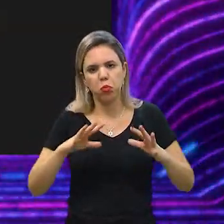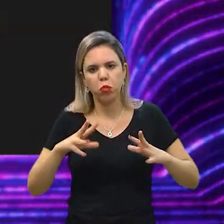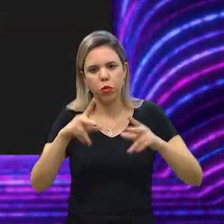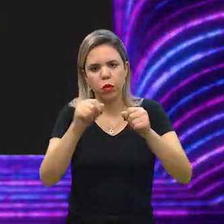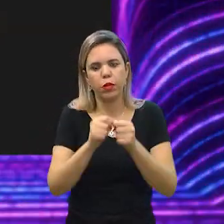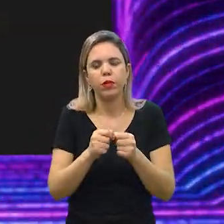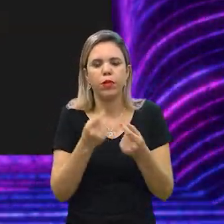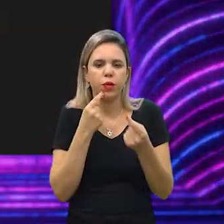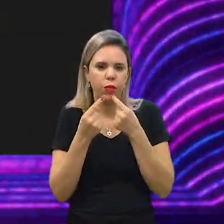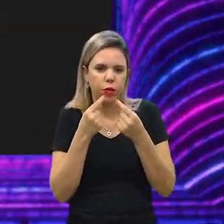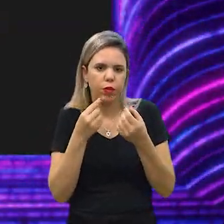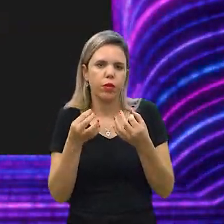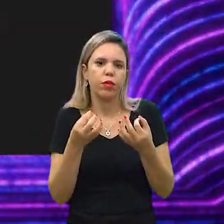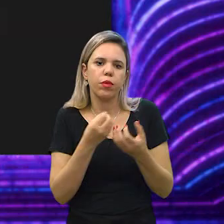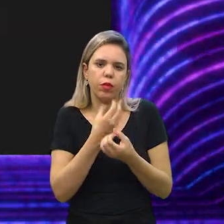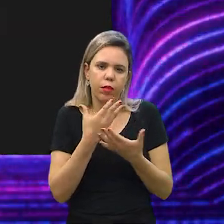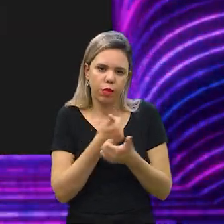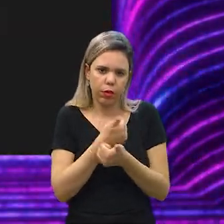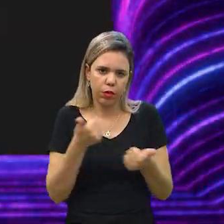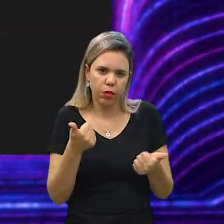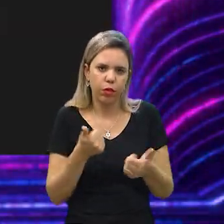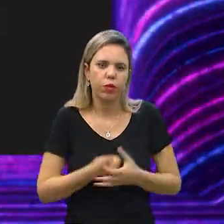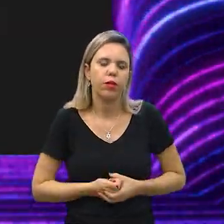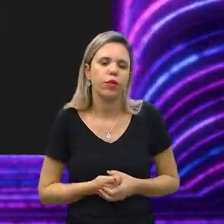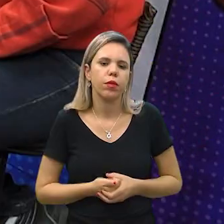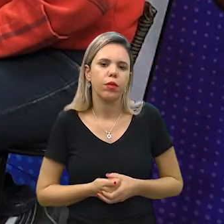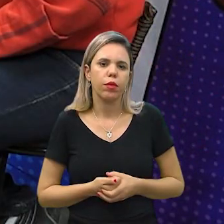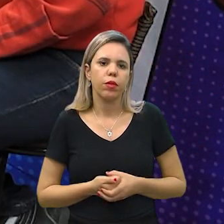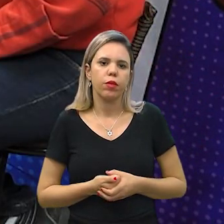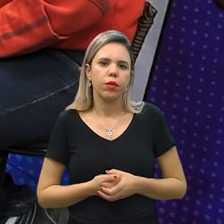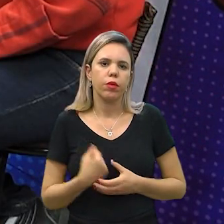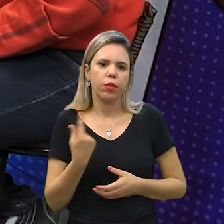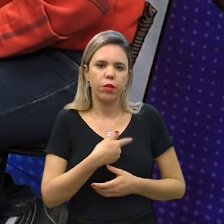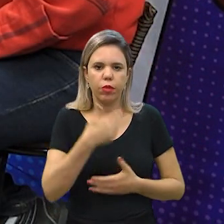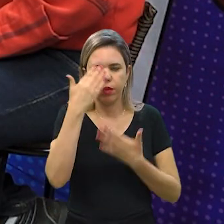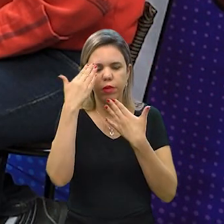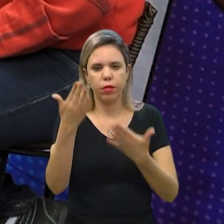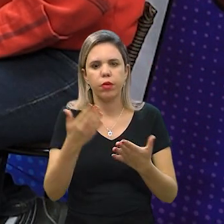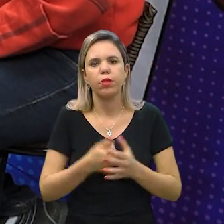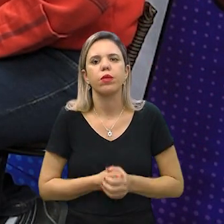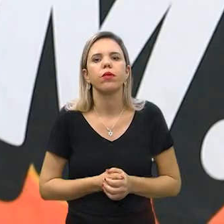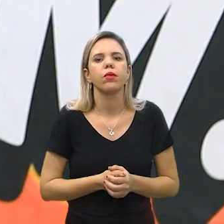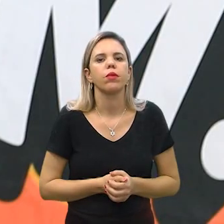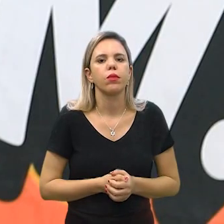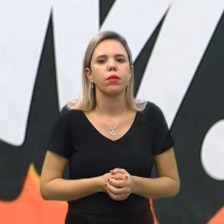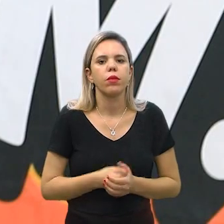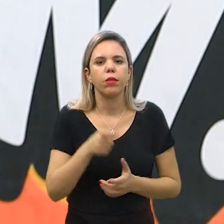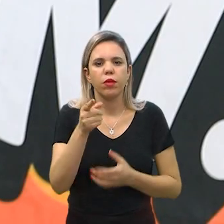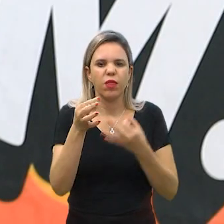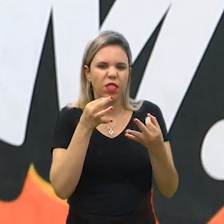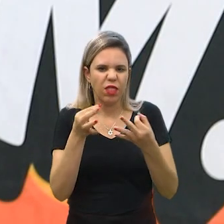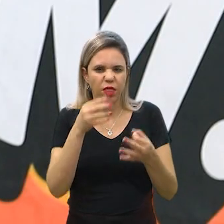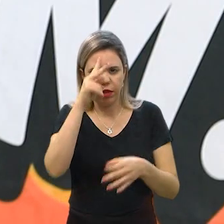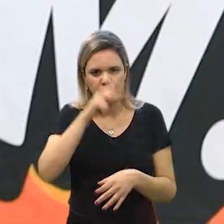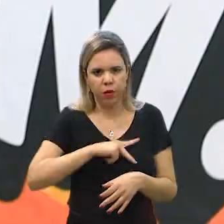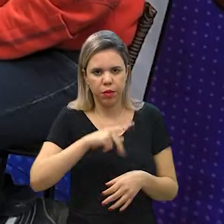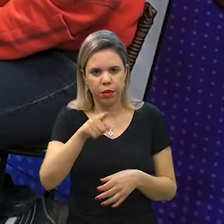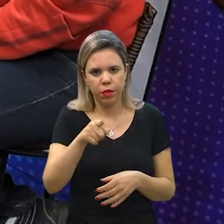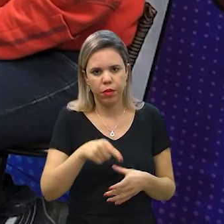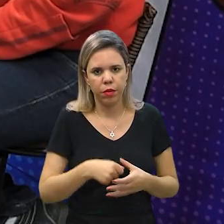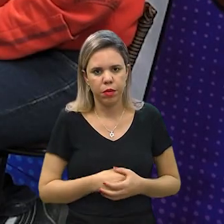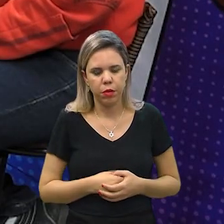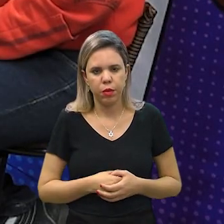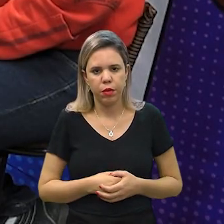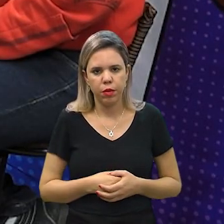todo esse feedback tão bom, então eu sou muito grata. Você é muito crítica consigo mesma?